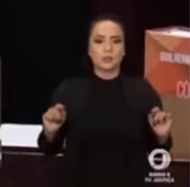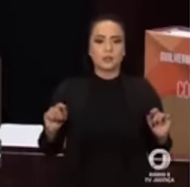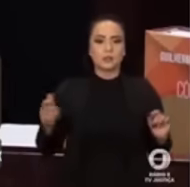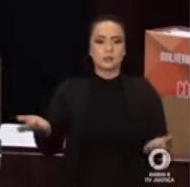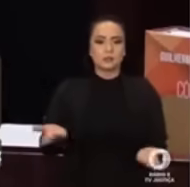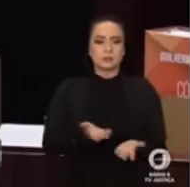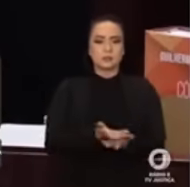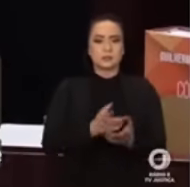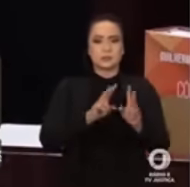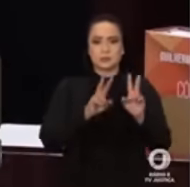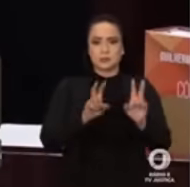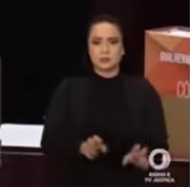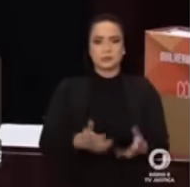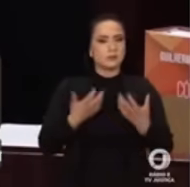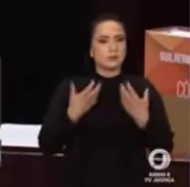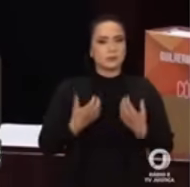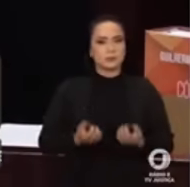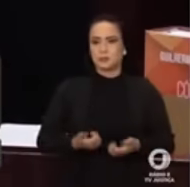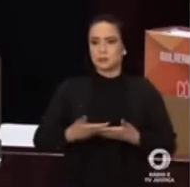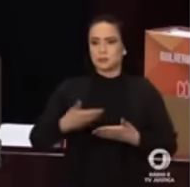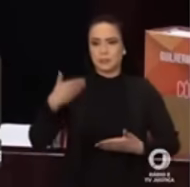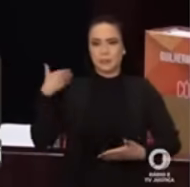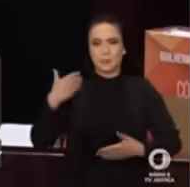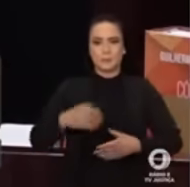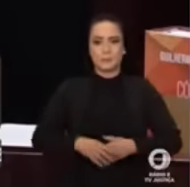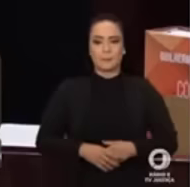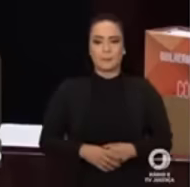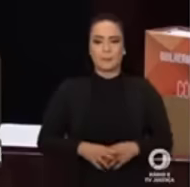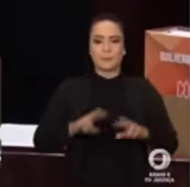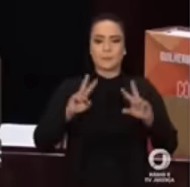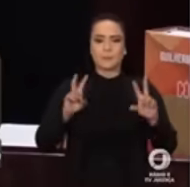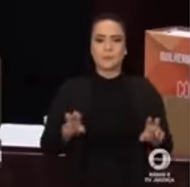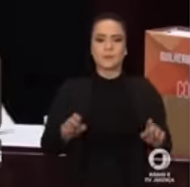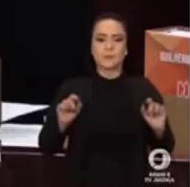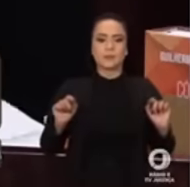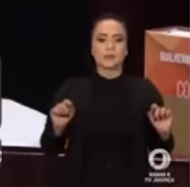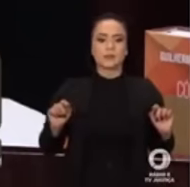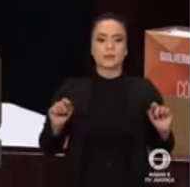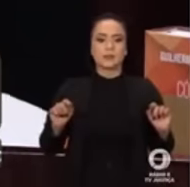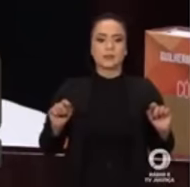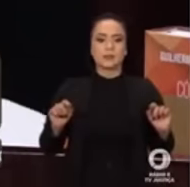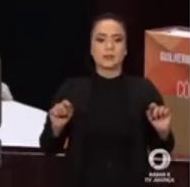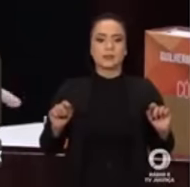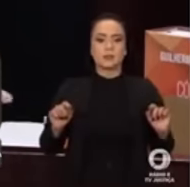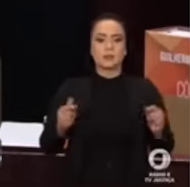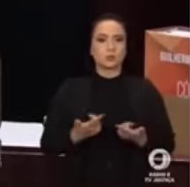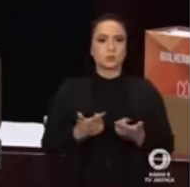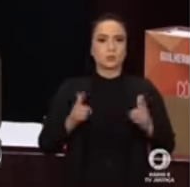nessa matéria. Estou rejeitando a preliminar. Quanto a... Isso aqui não foi.